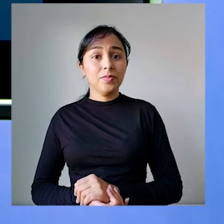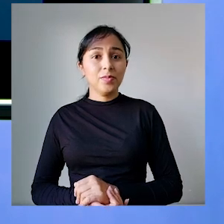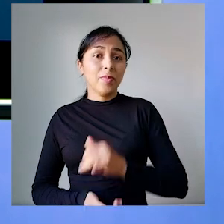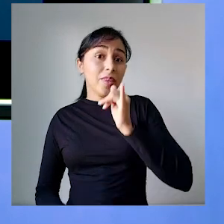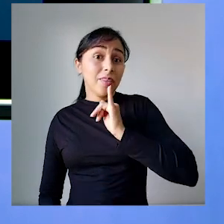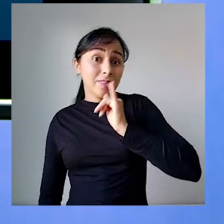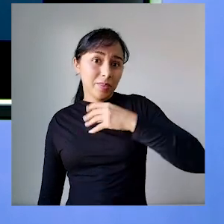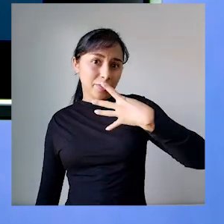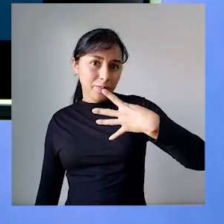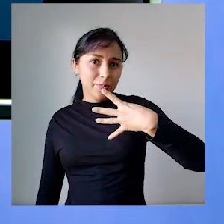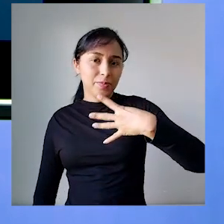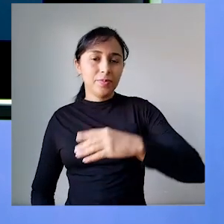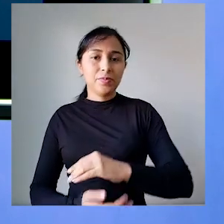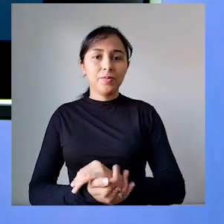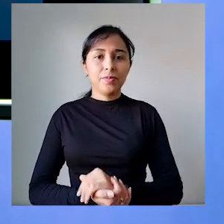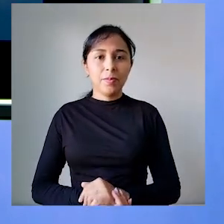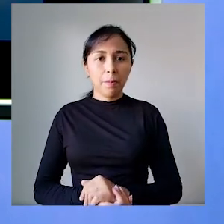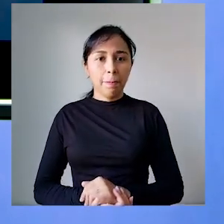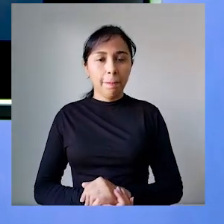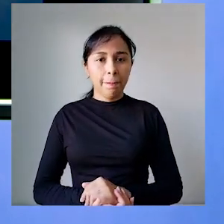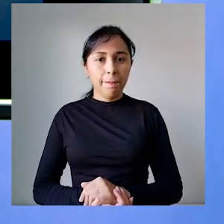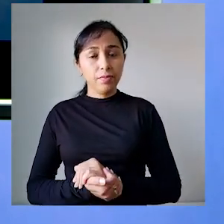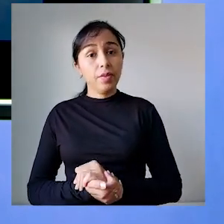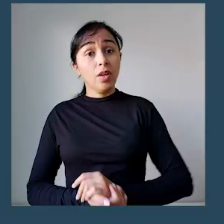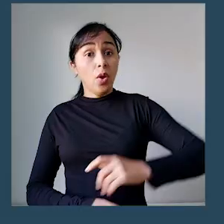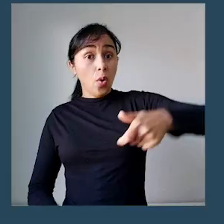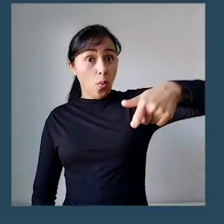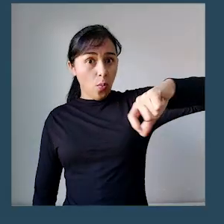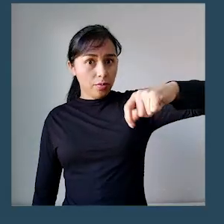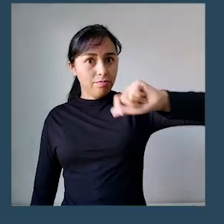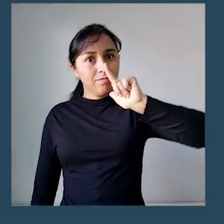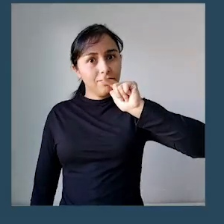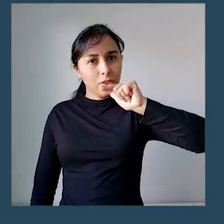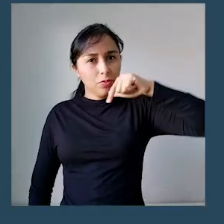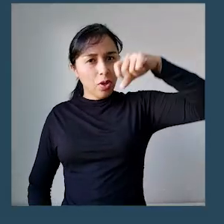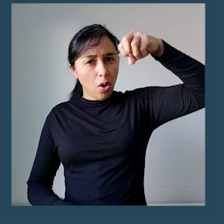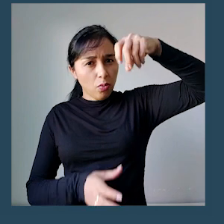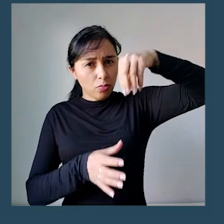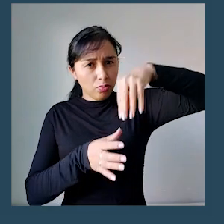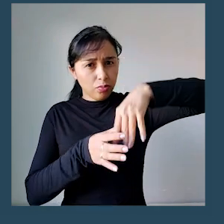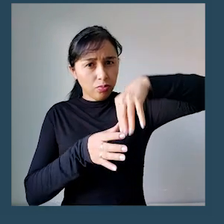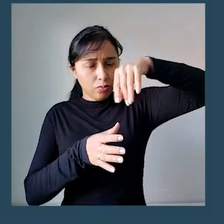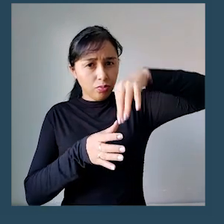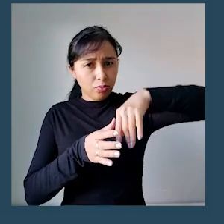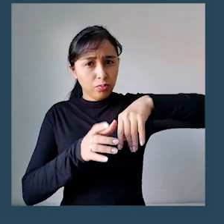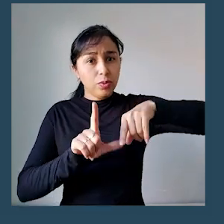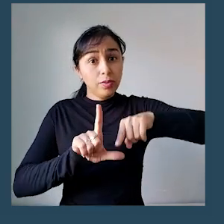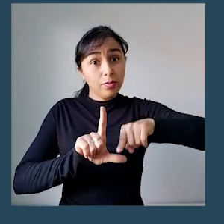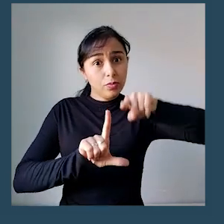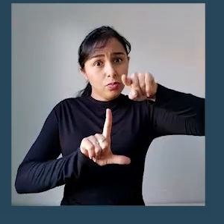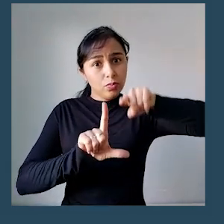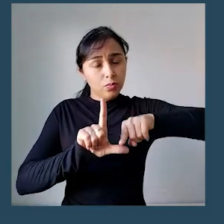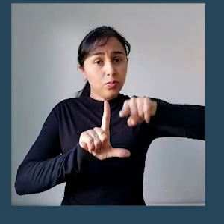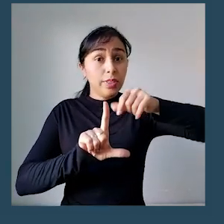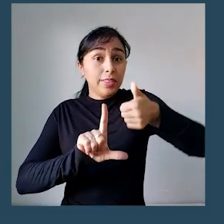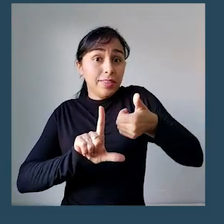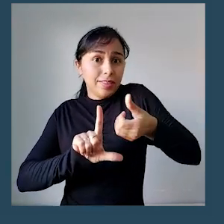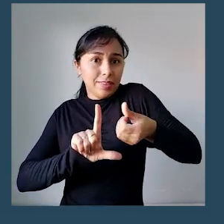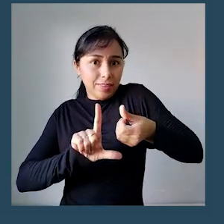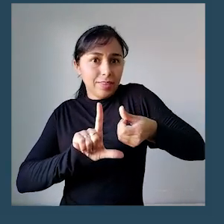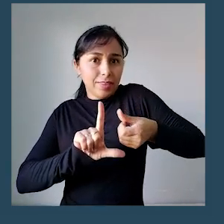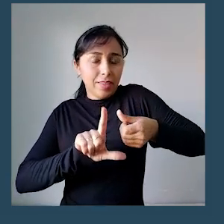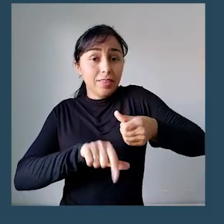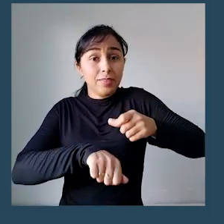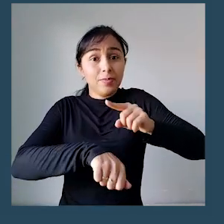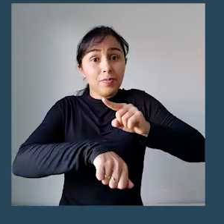Vamos aqui para mais um exemplo. Uma torneira despeja 16 litros por minuto e enche uma